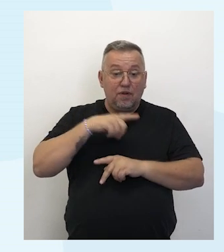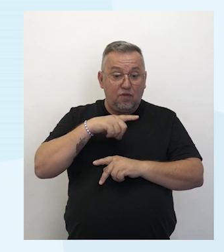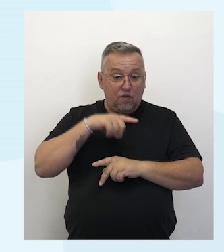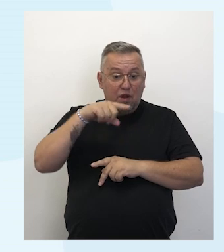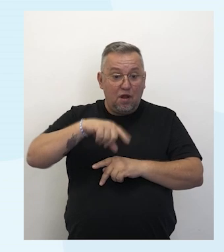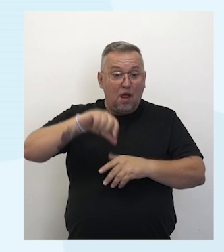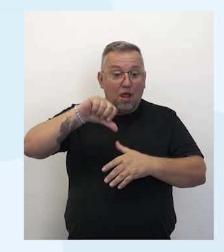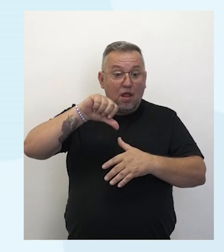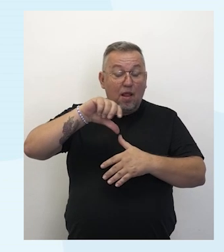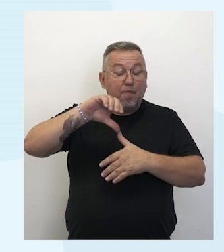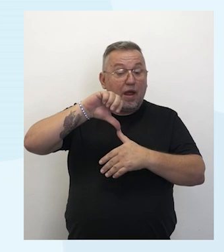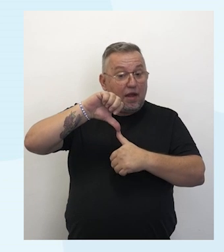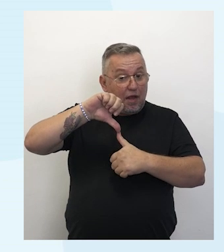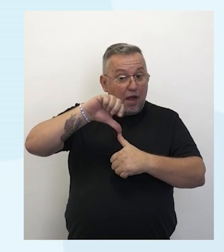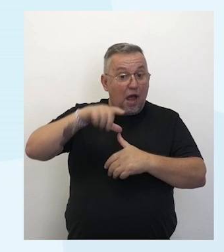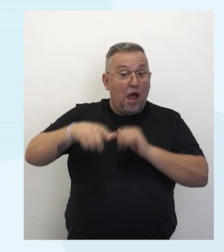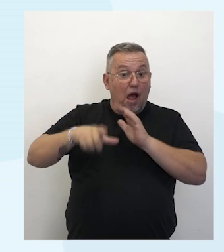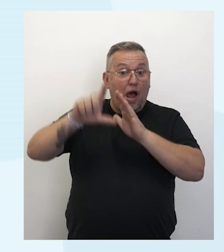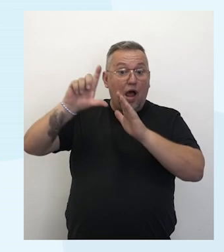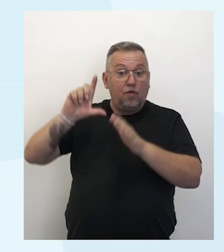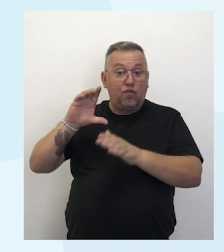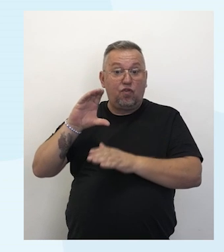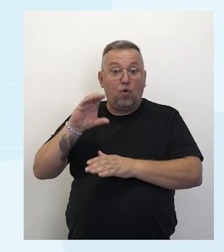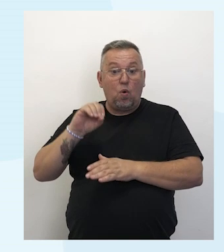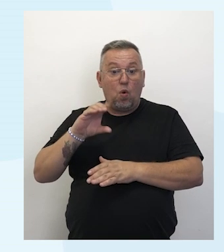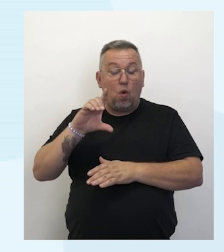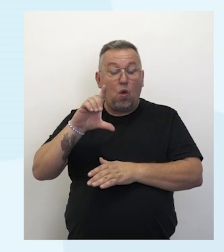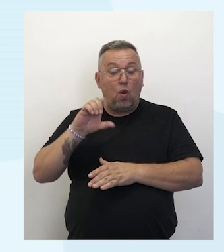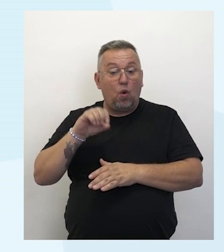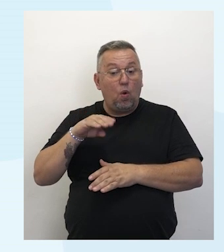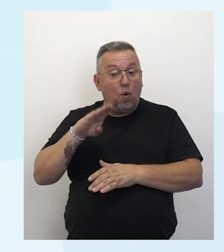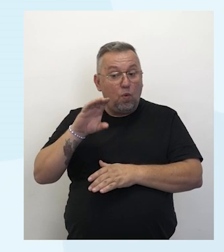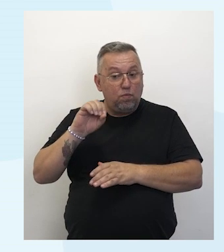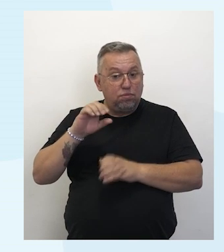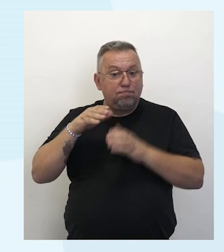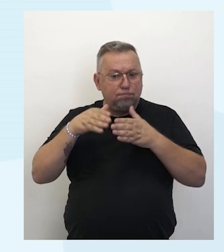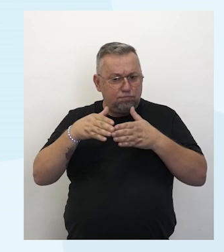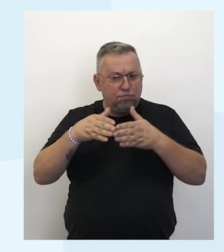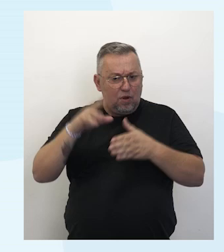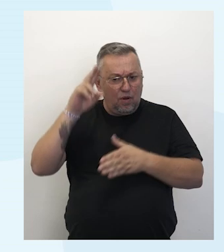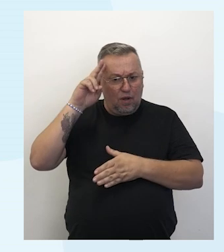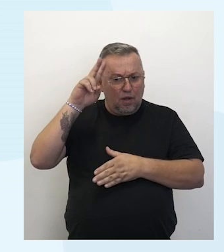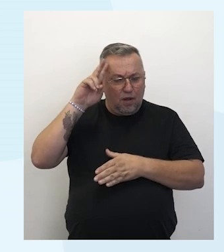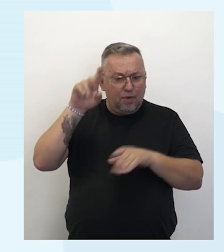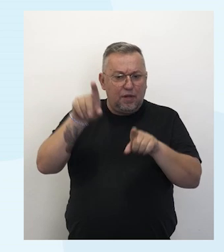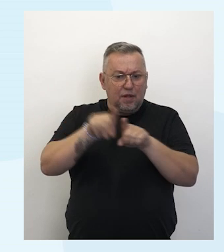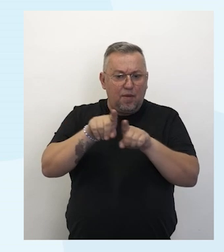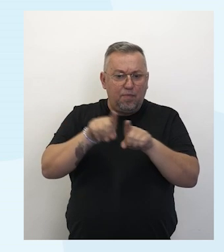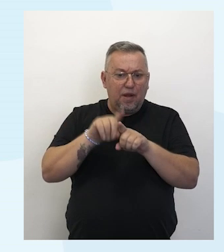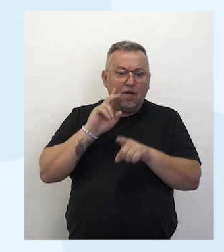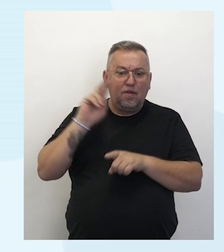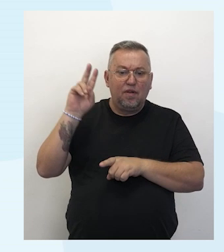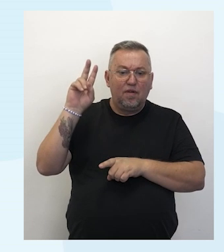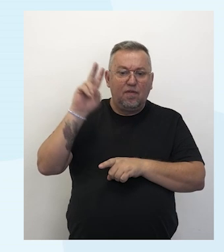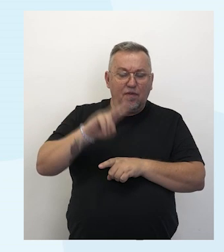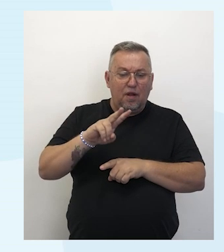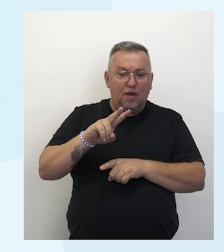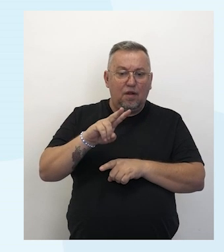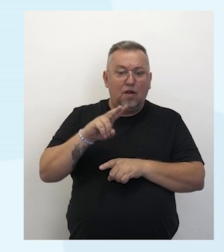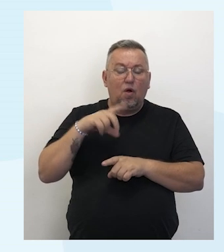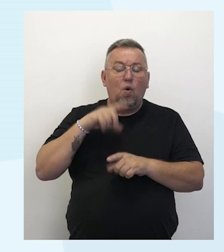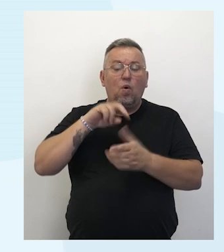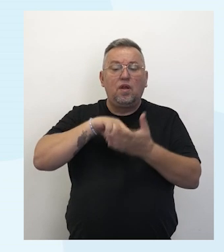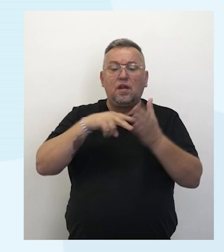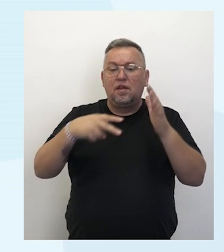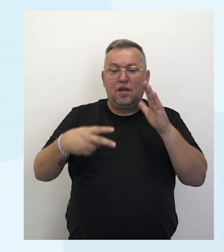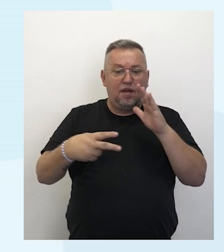América antes da chegada de Colombo. E a gente já conversou sobre o caráter eurocêntrico desse termo pré-colombiano.